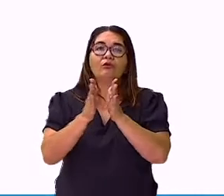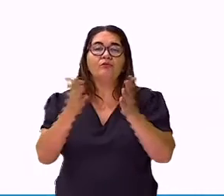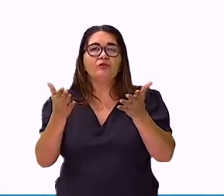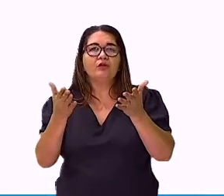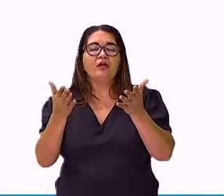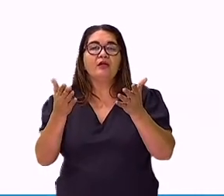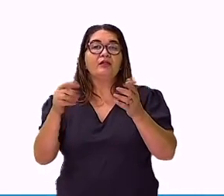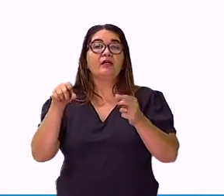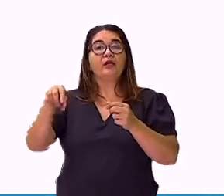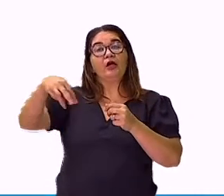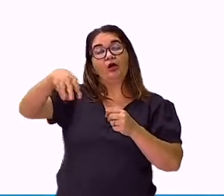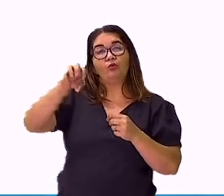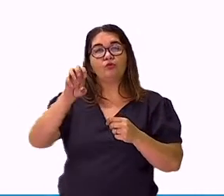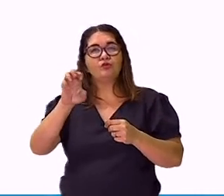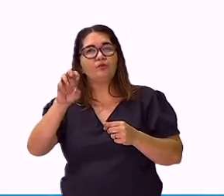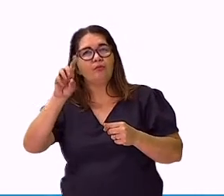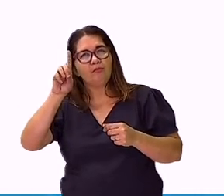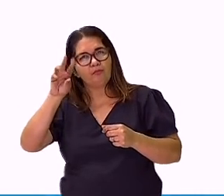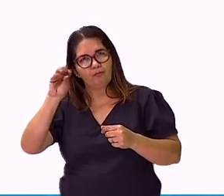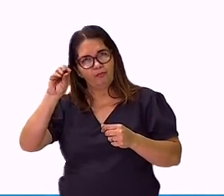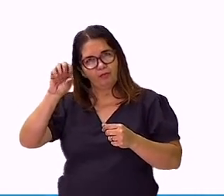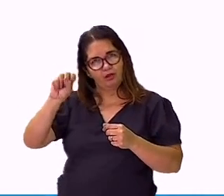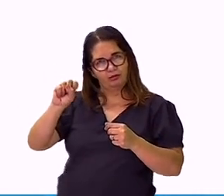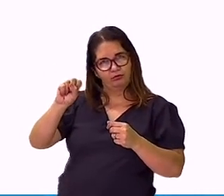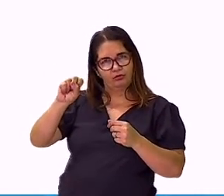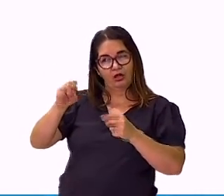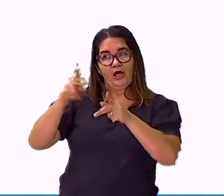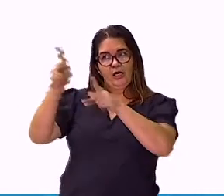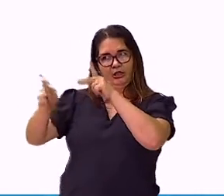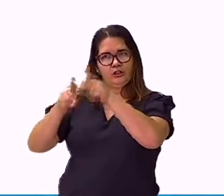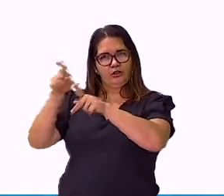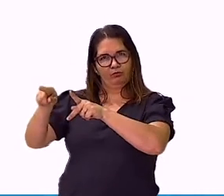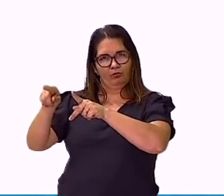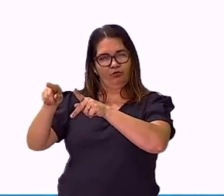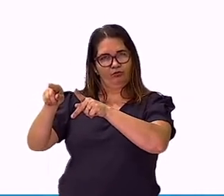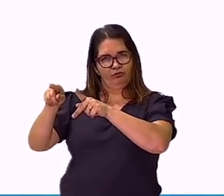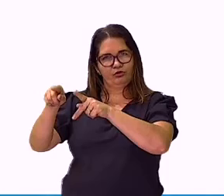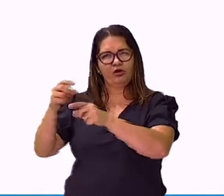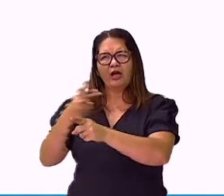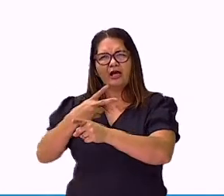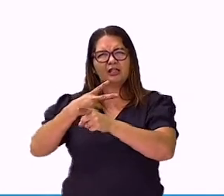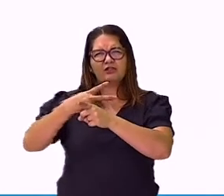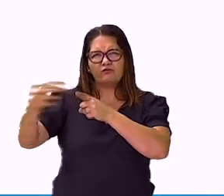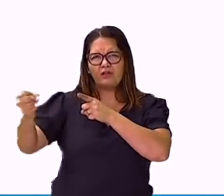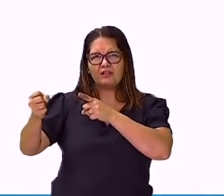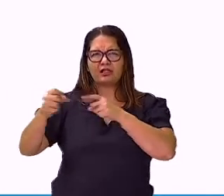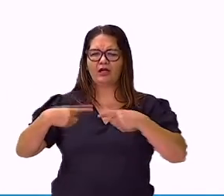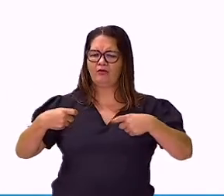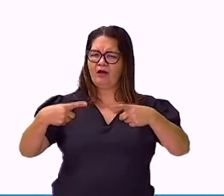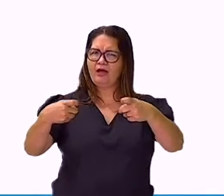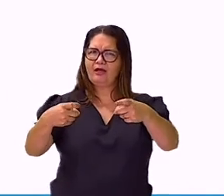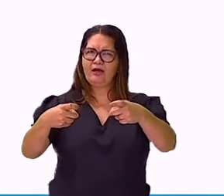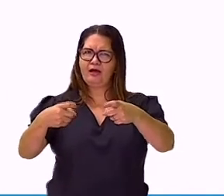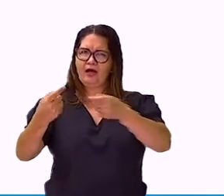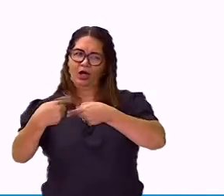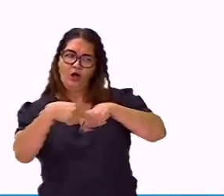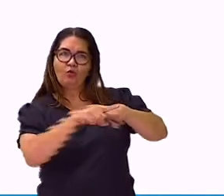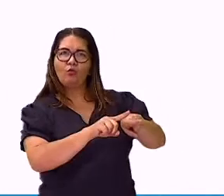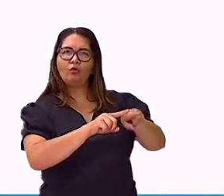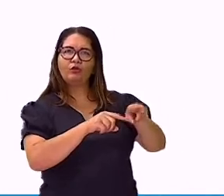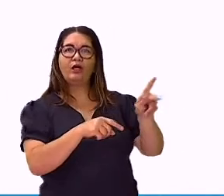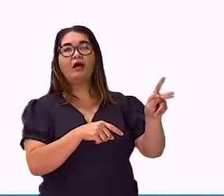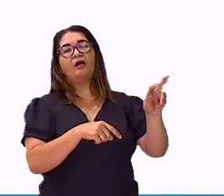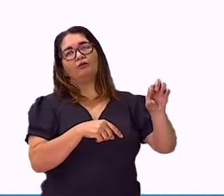os medos venceram, os persas, né, medos ou persas, venceram uma